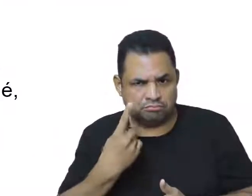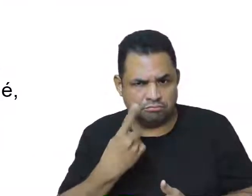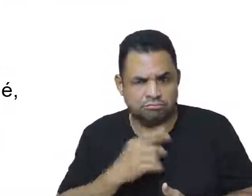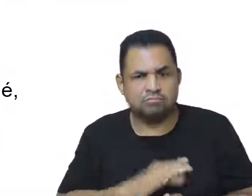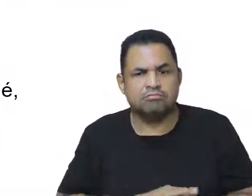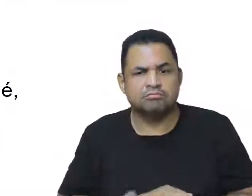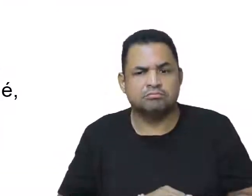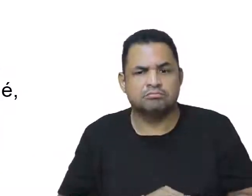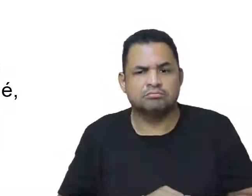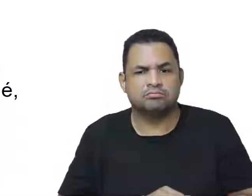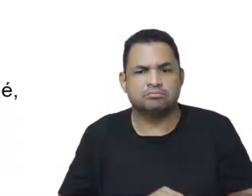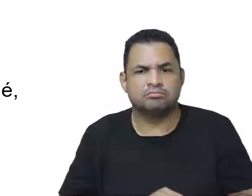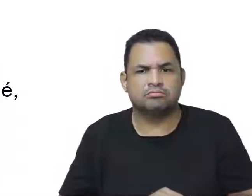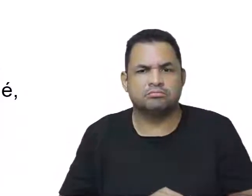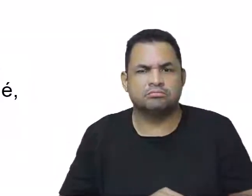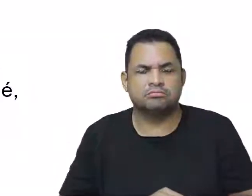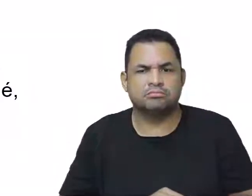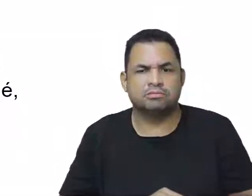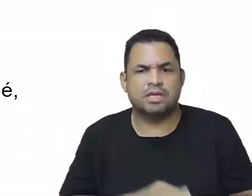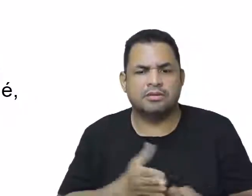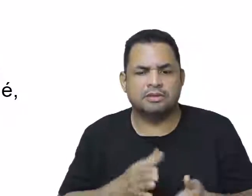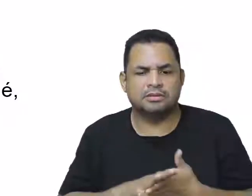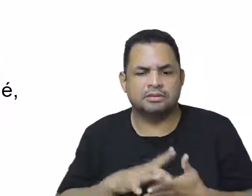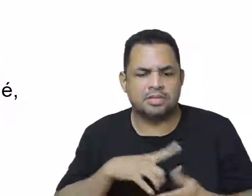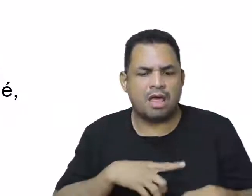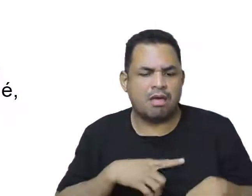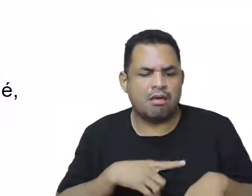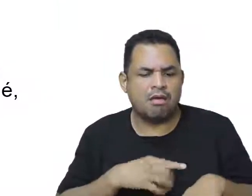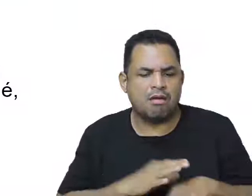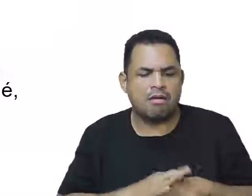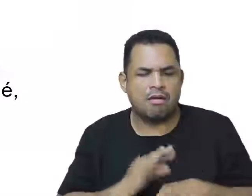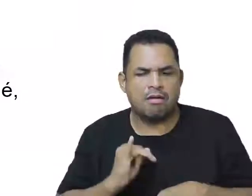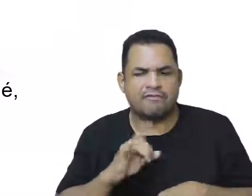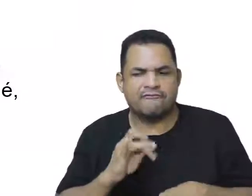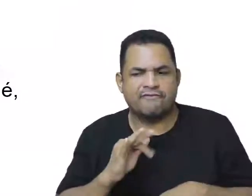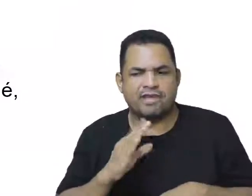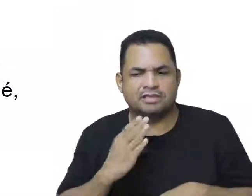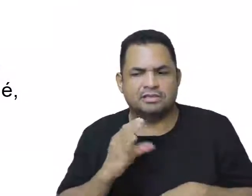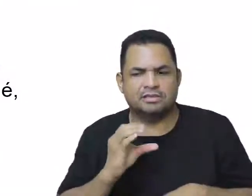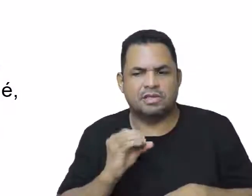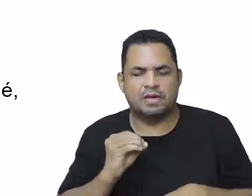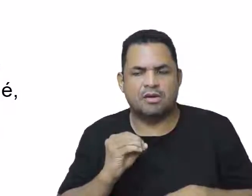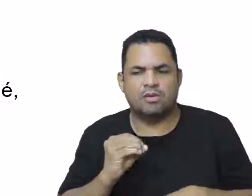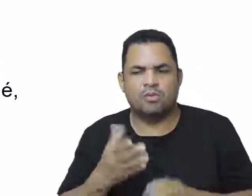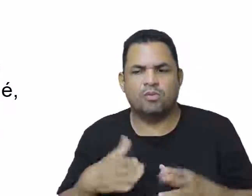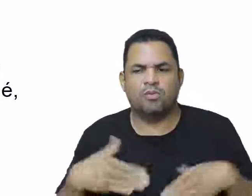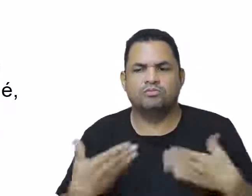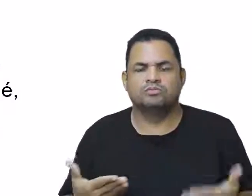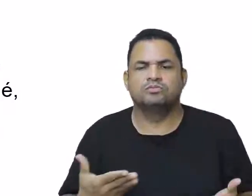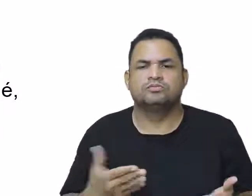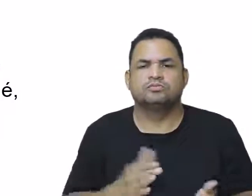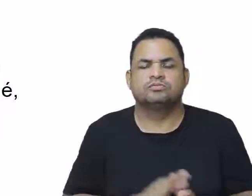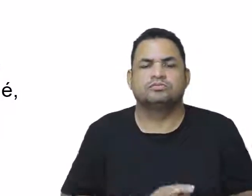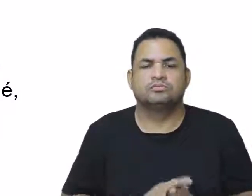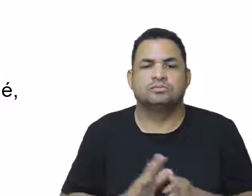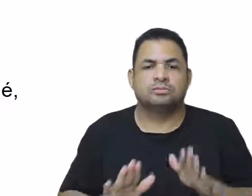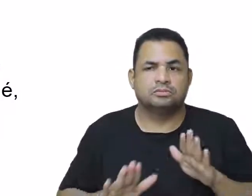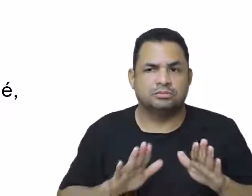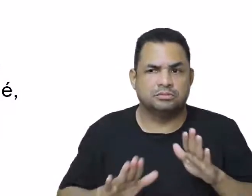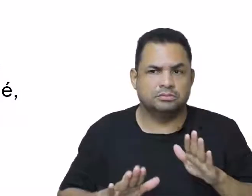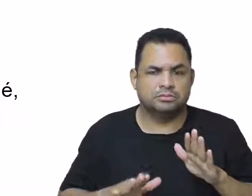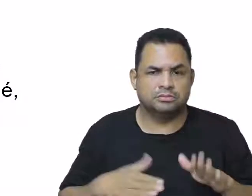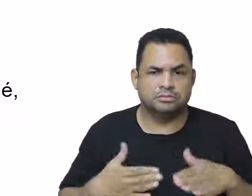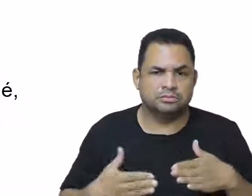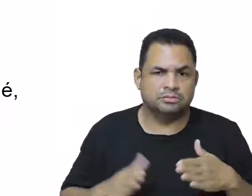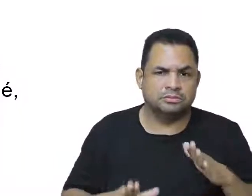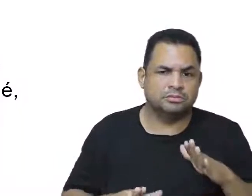imunológico atento, ela vai causar a infecção dela, né? E dependendo do que for a infecção causada por